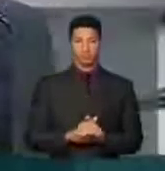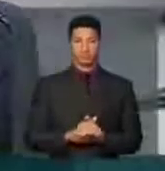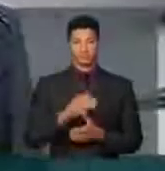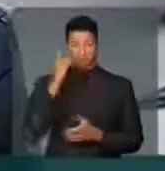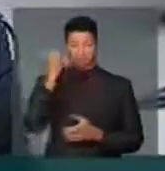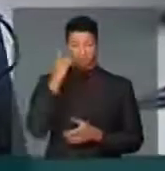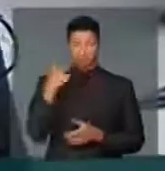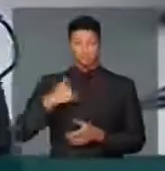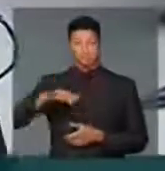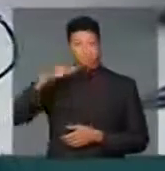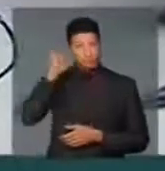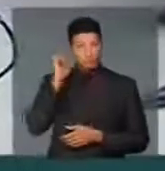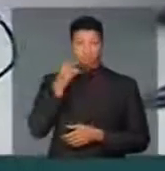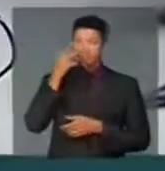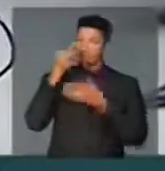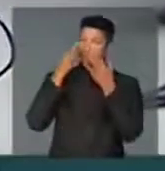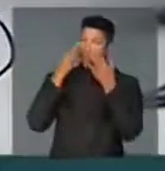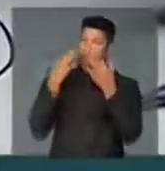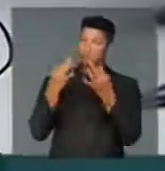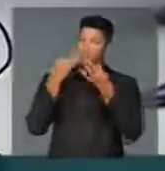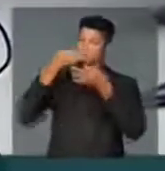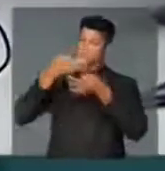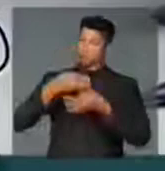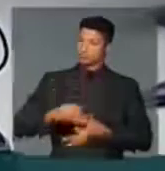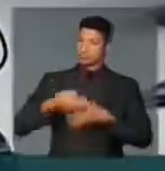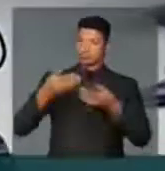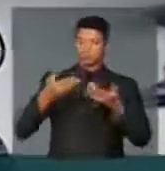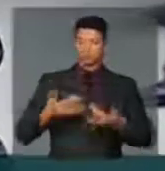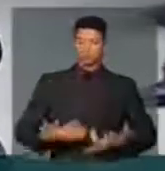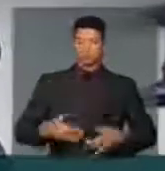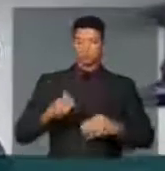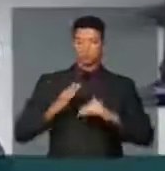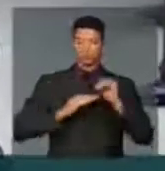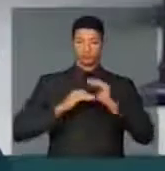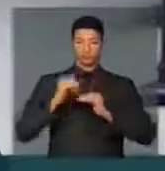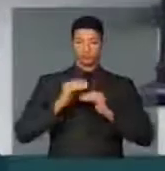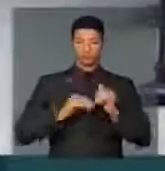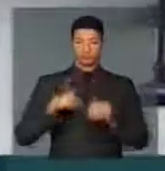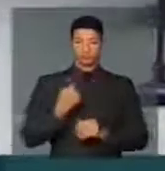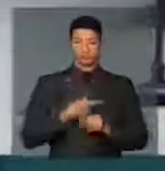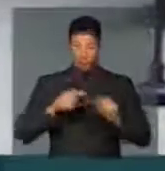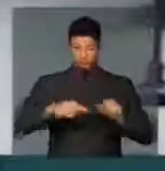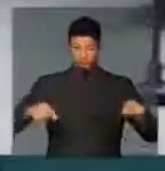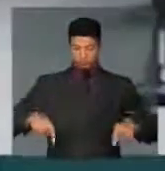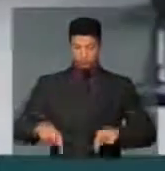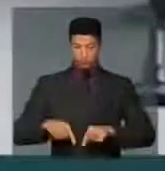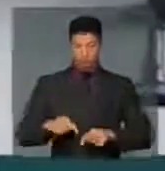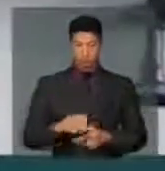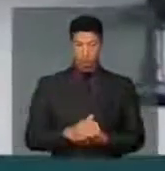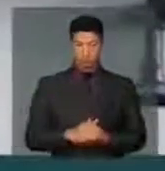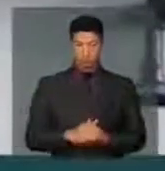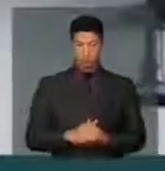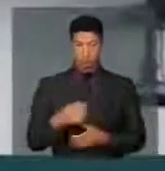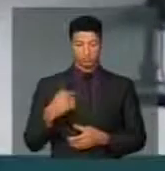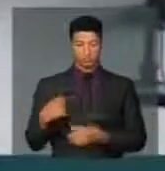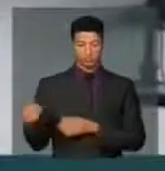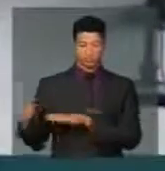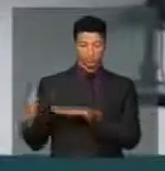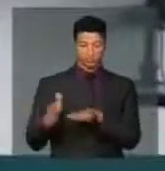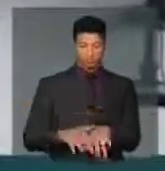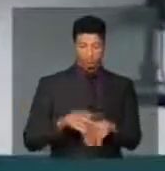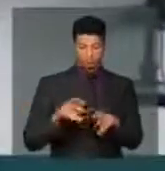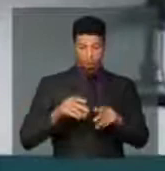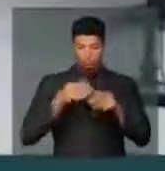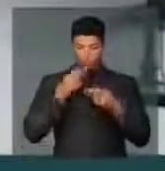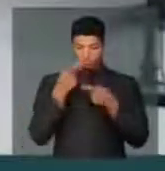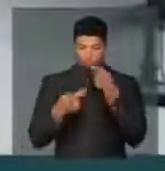estava ouvindo atentamente o seu discurso lá no nosso gabinete e vim aqui ao